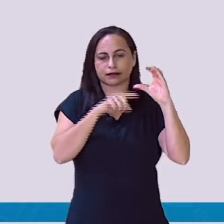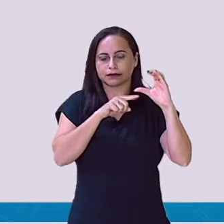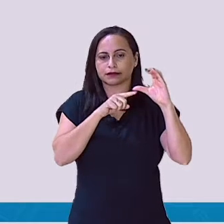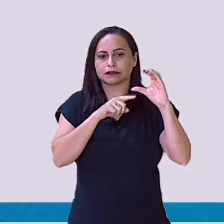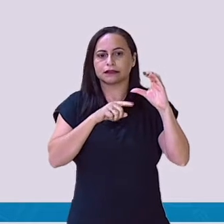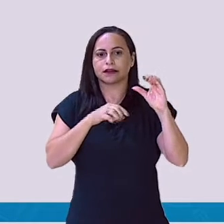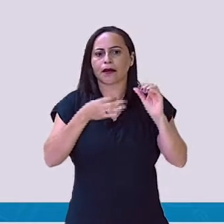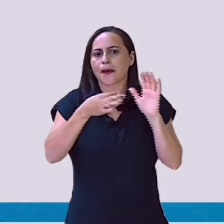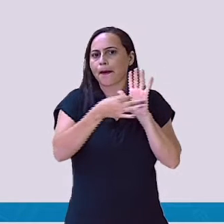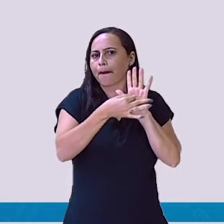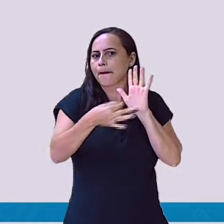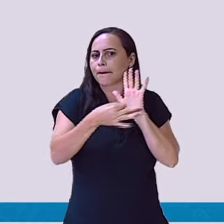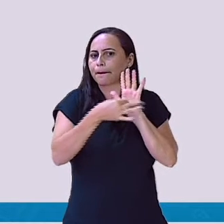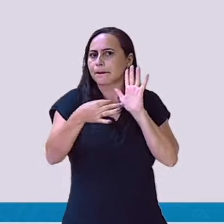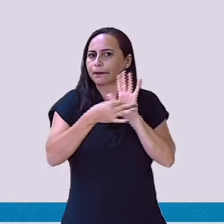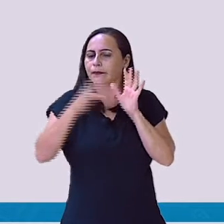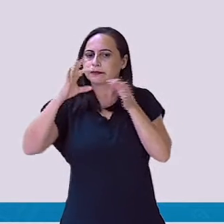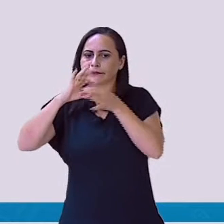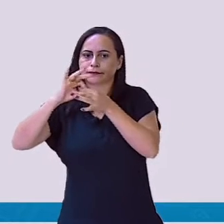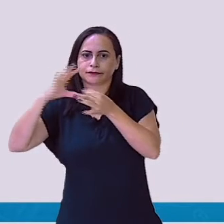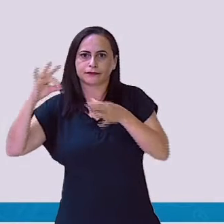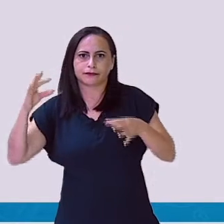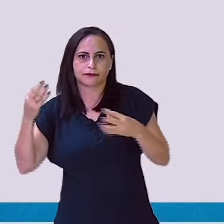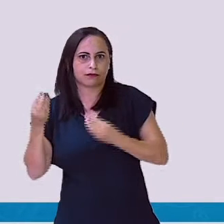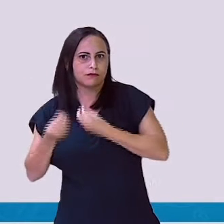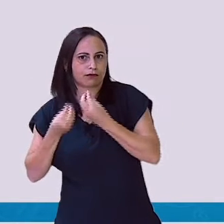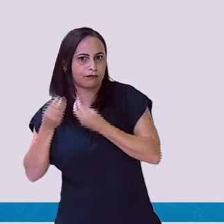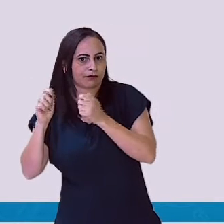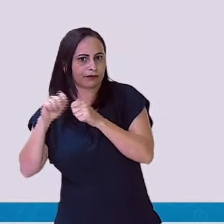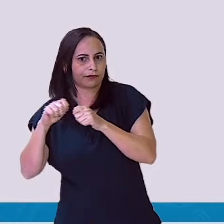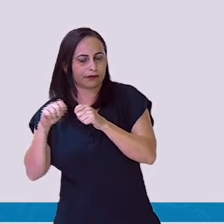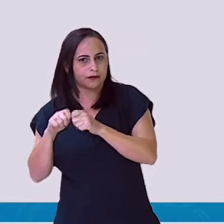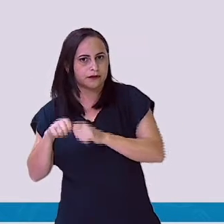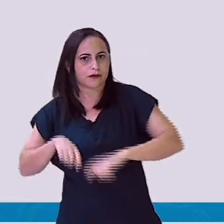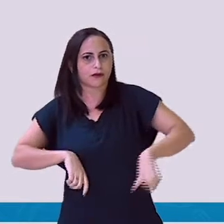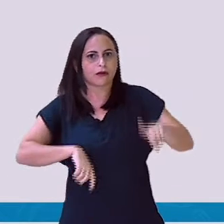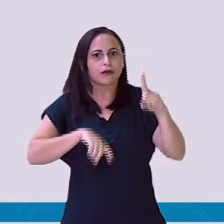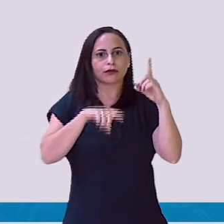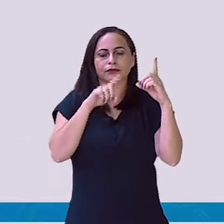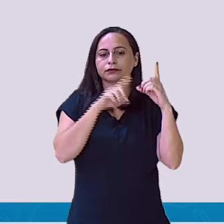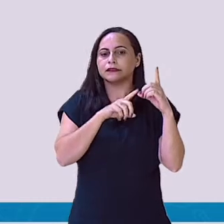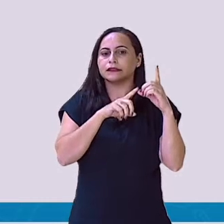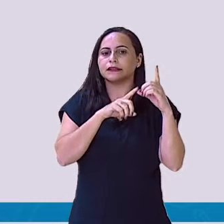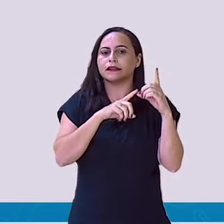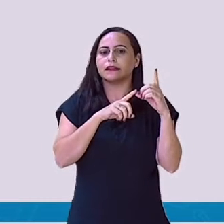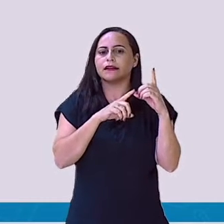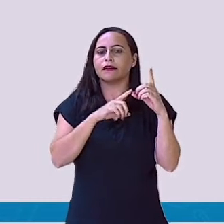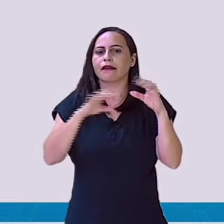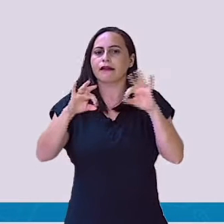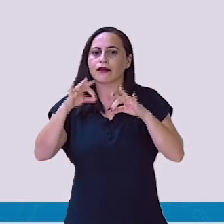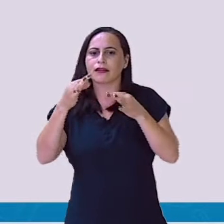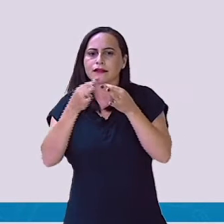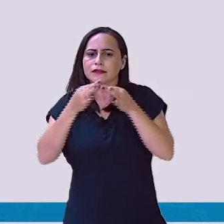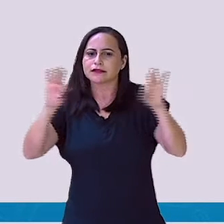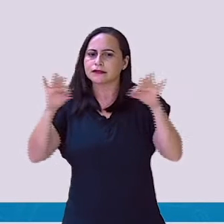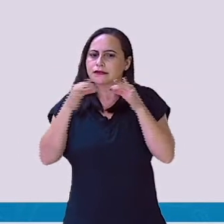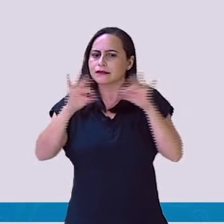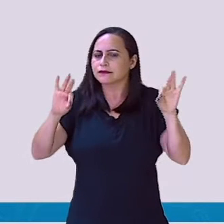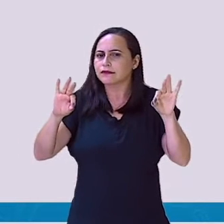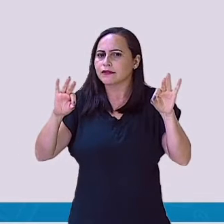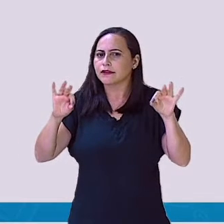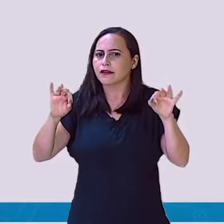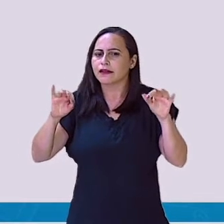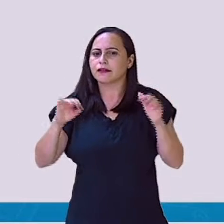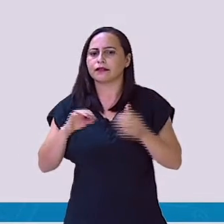a liberdade. Ou letra D, síntese das vantagens da liberdade. Aqui convém fazer